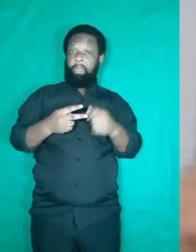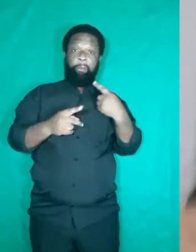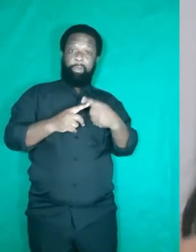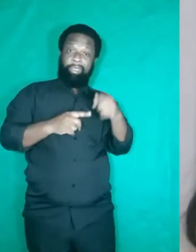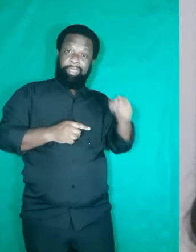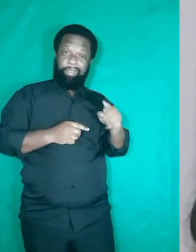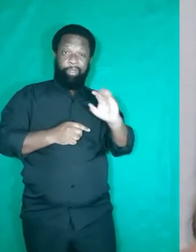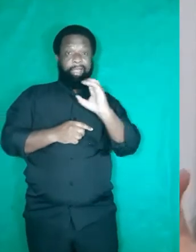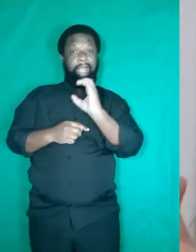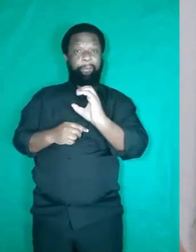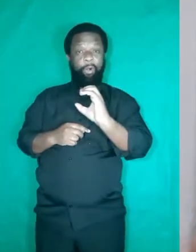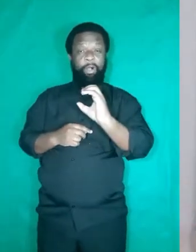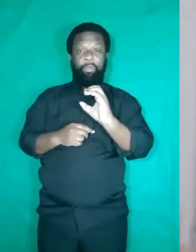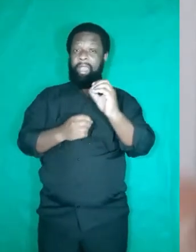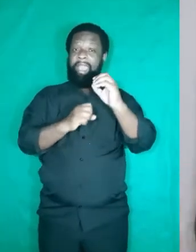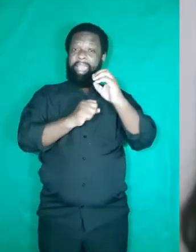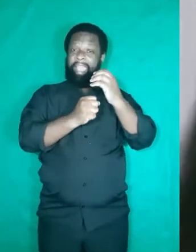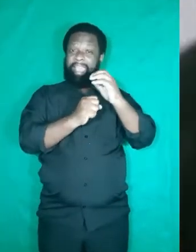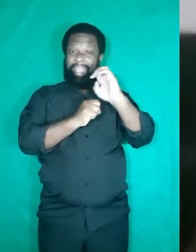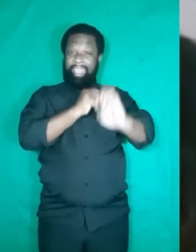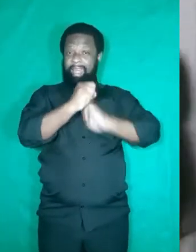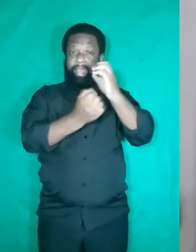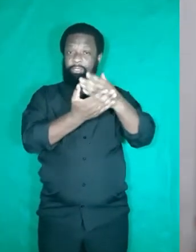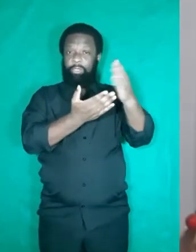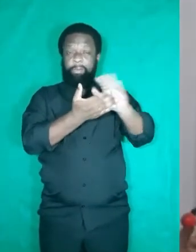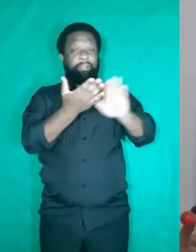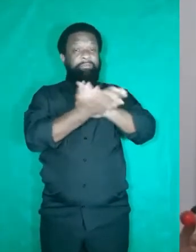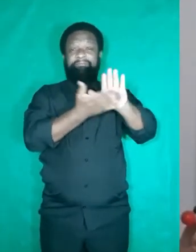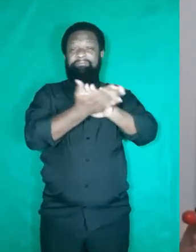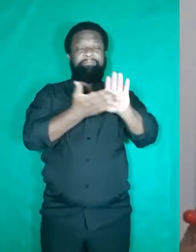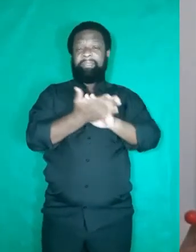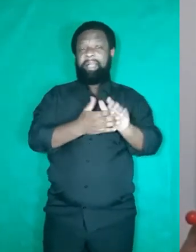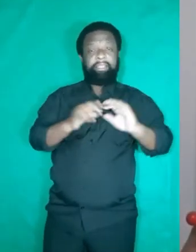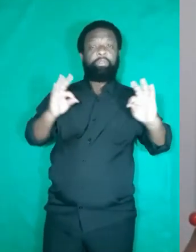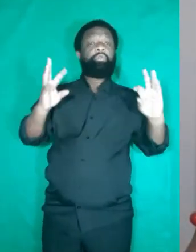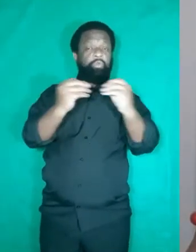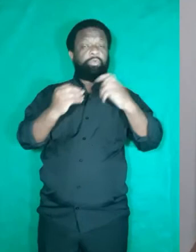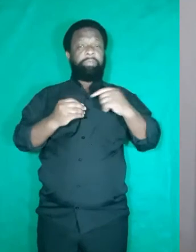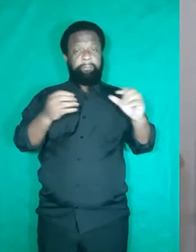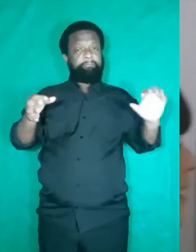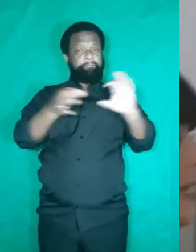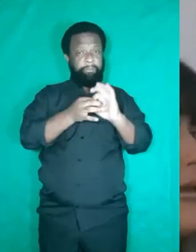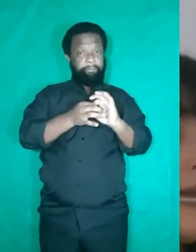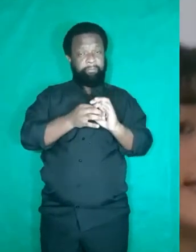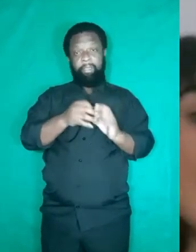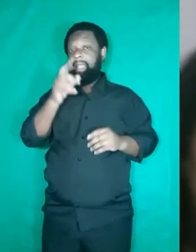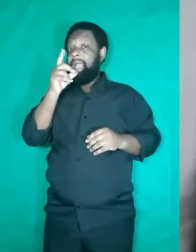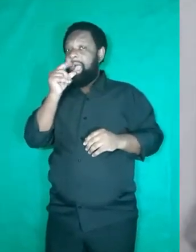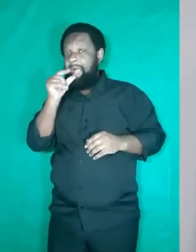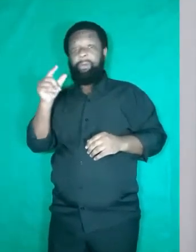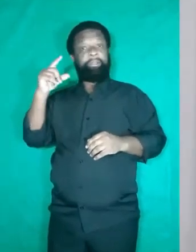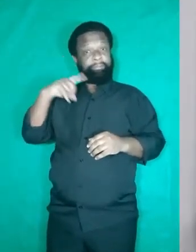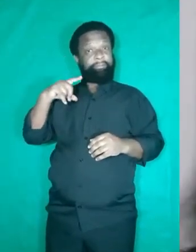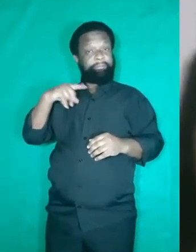elétron sobrando, nenhum elétron não ligante. Vocês não veem nenhum elétron sobrando aqui. E